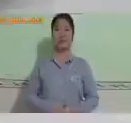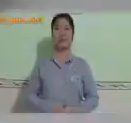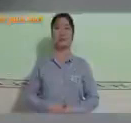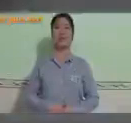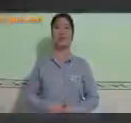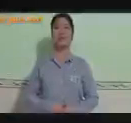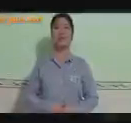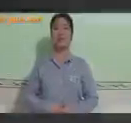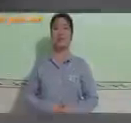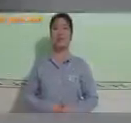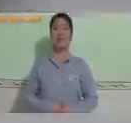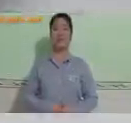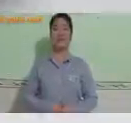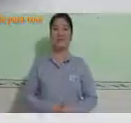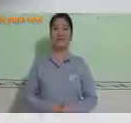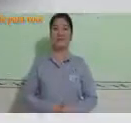peso.